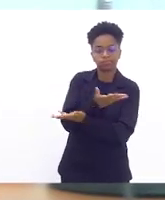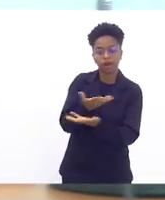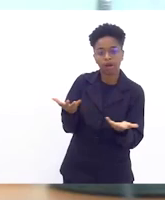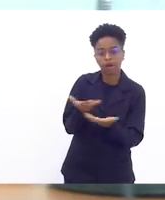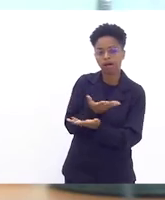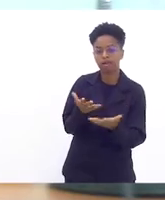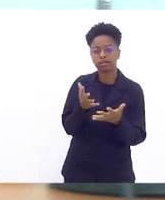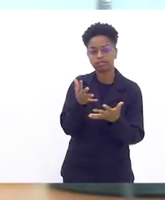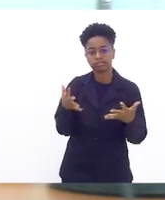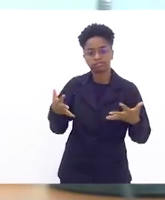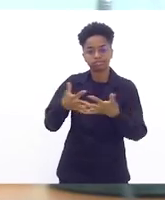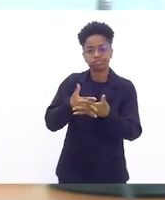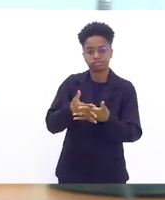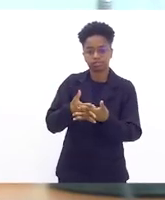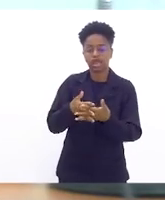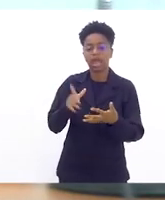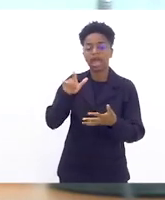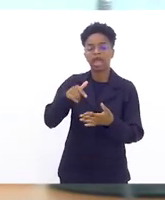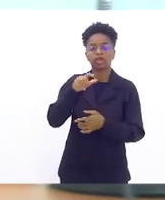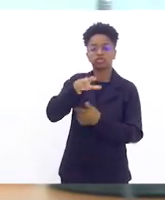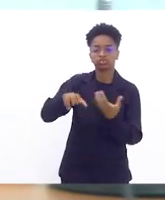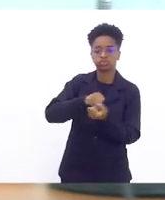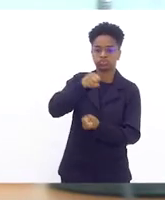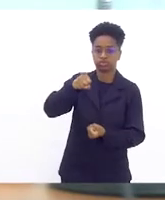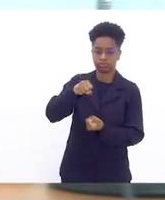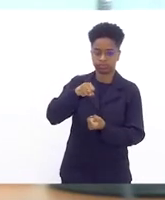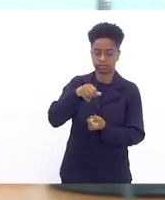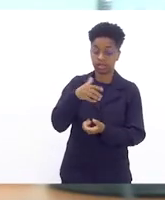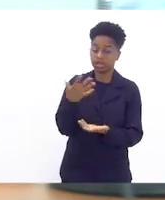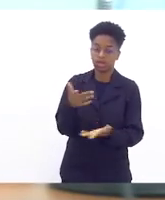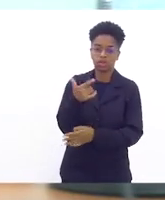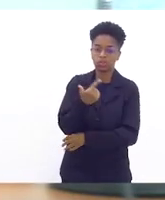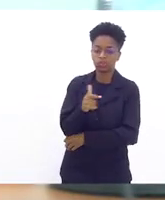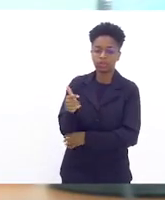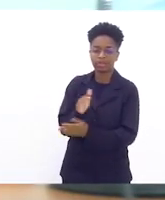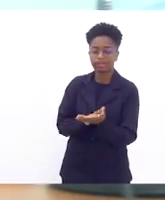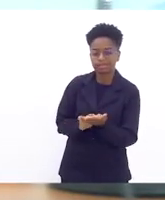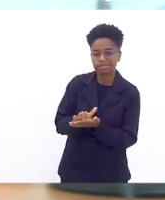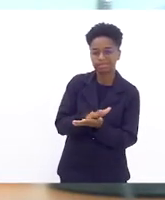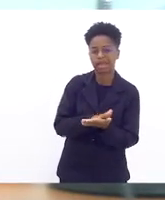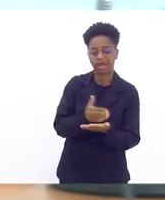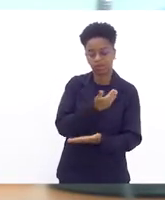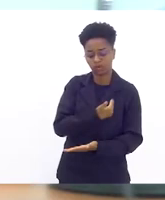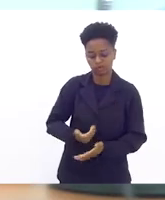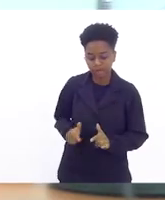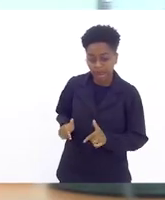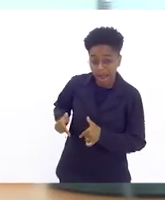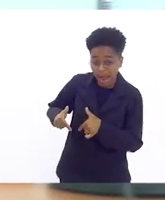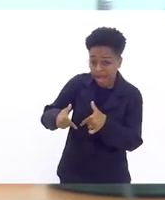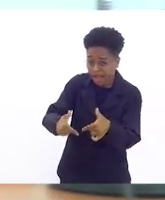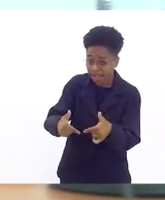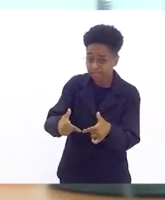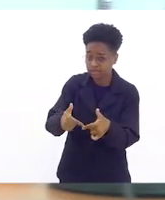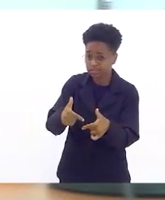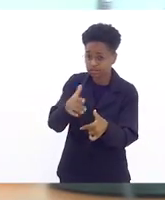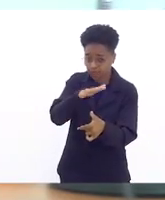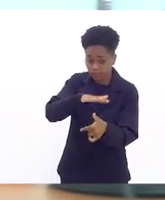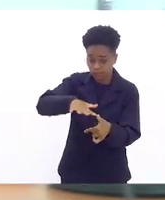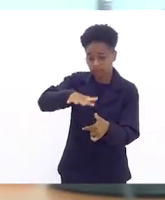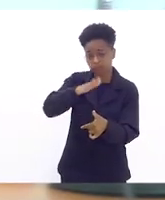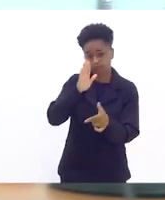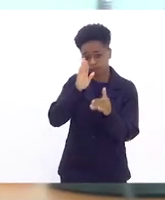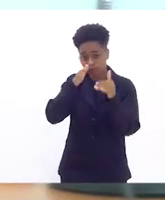é exatamente a sustentabilidade então não haverá nada que o governo faça nessa direção para que